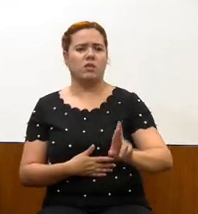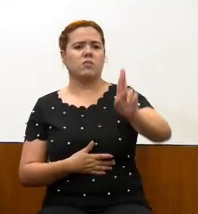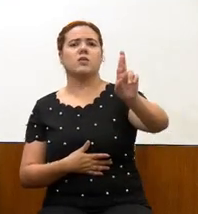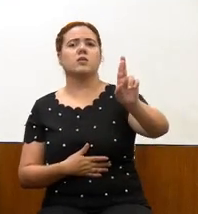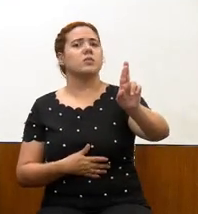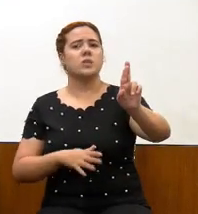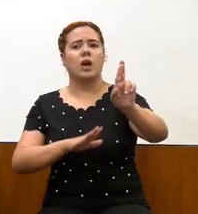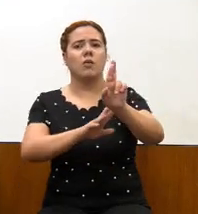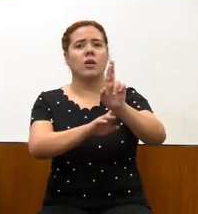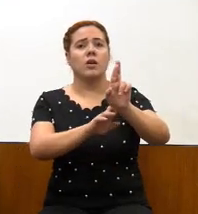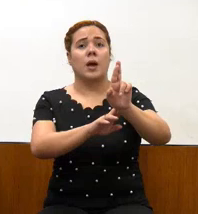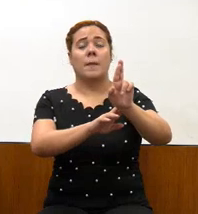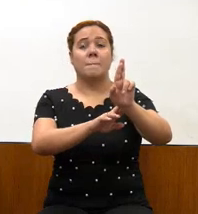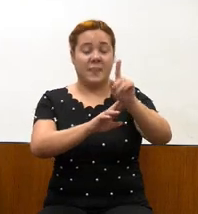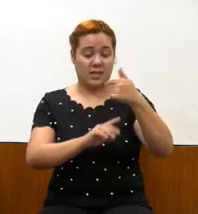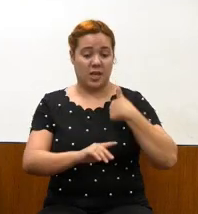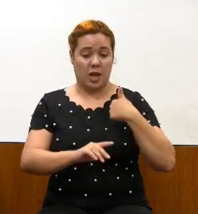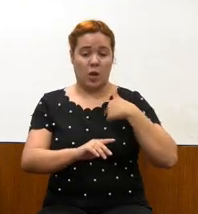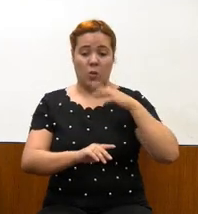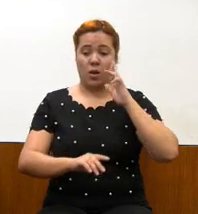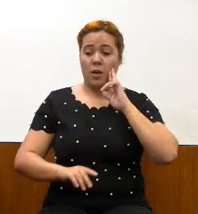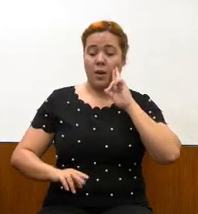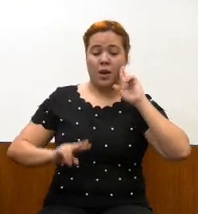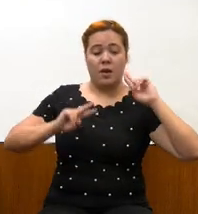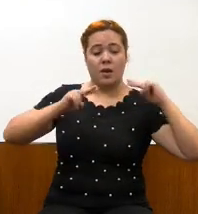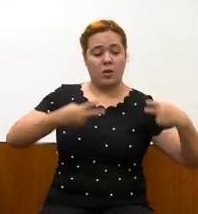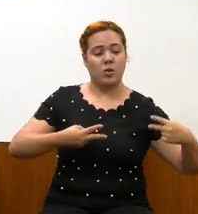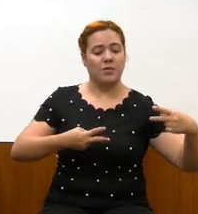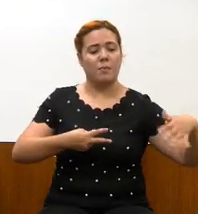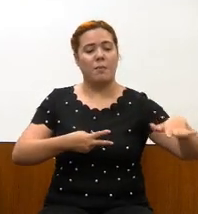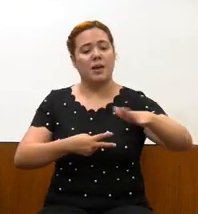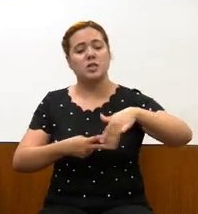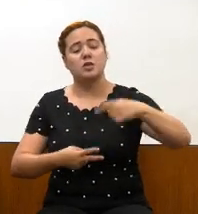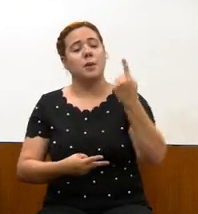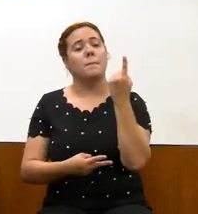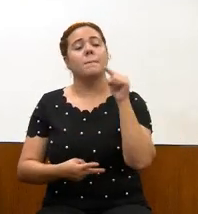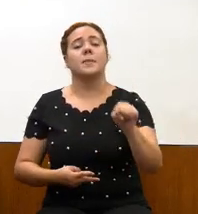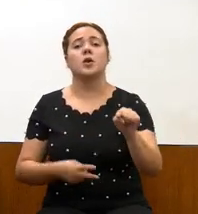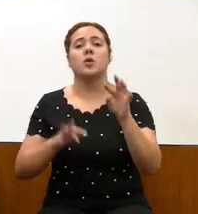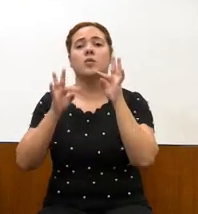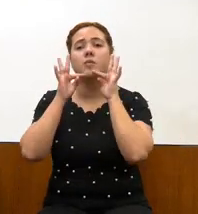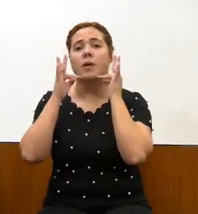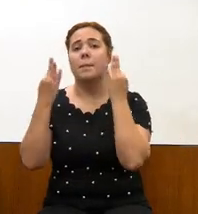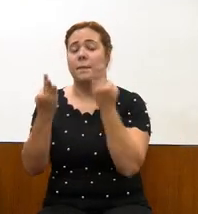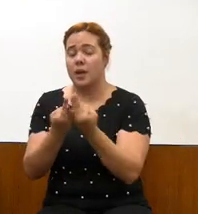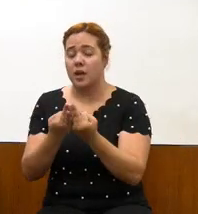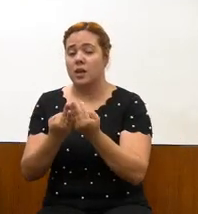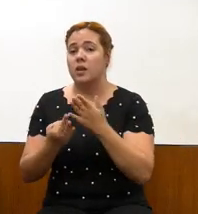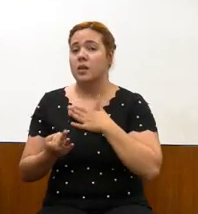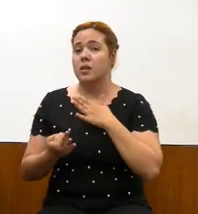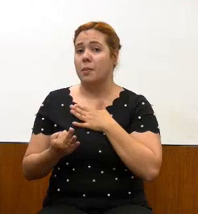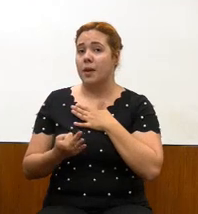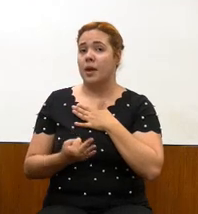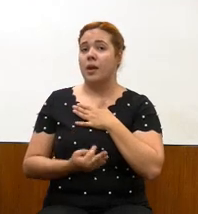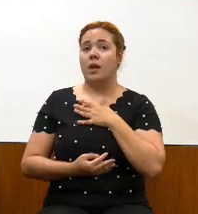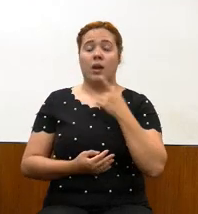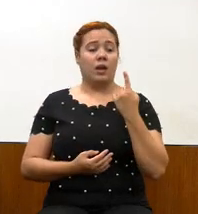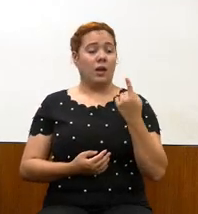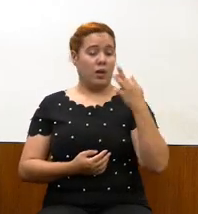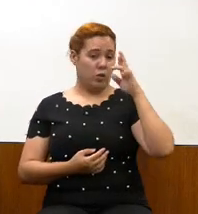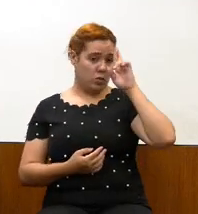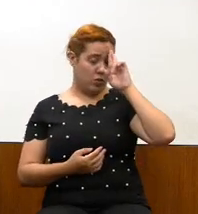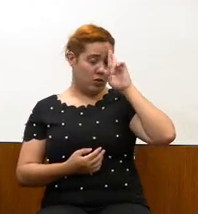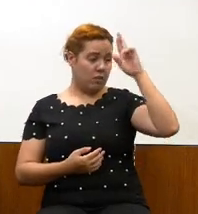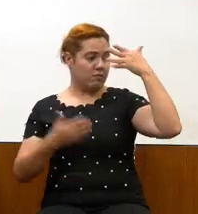eu represento mais de 1000 famílias do Instituto Mano Dao, e estou representando, em parte, a minha família, no caso, seja a minha mãe. O Mano